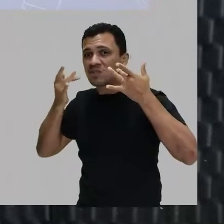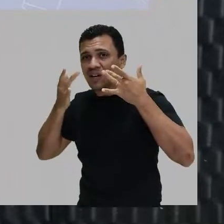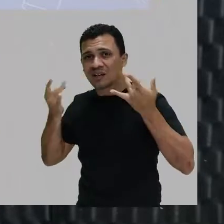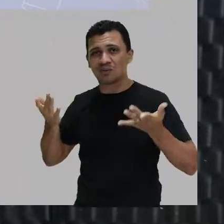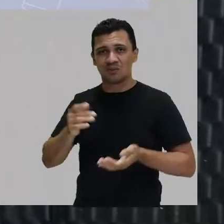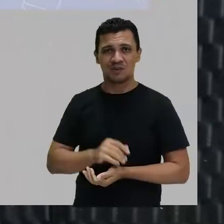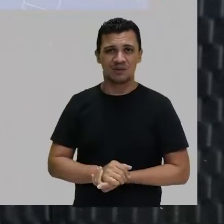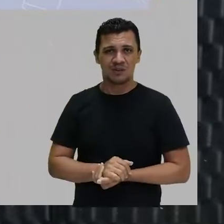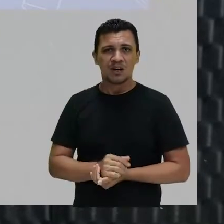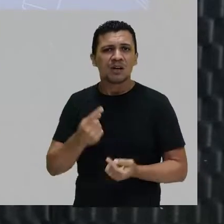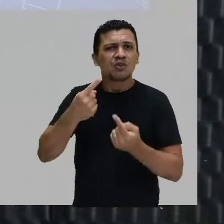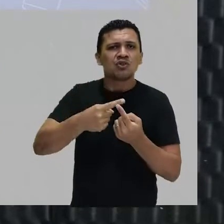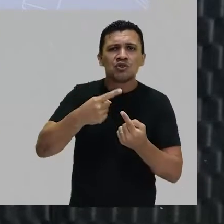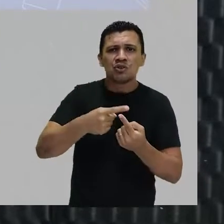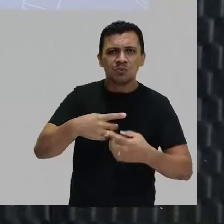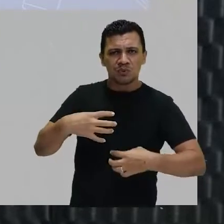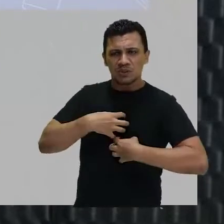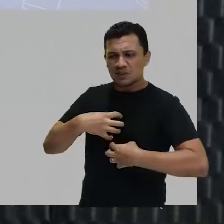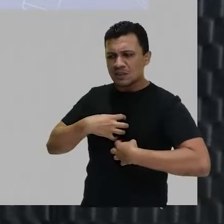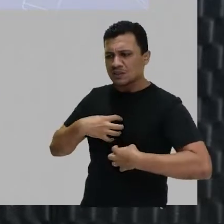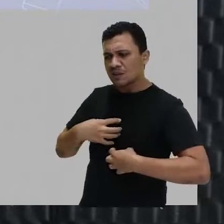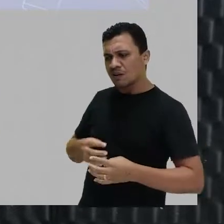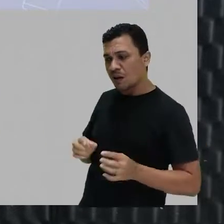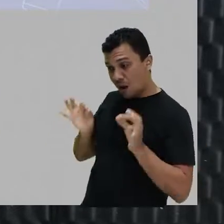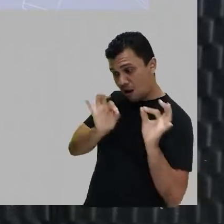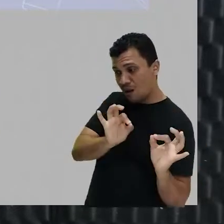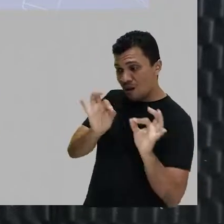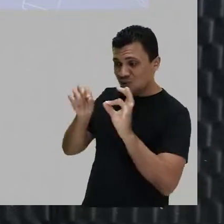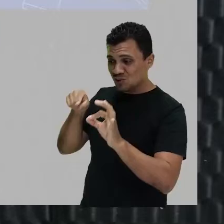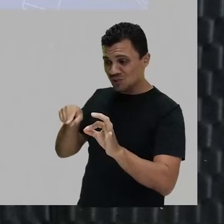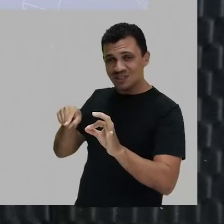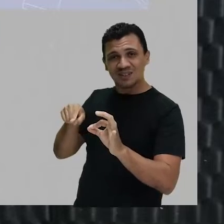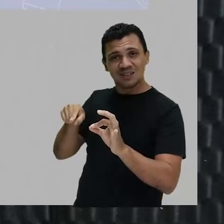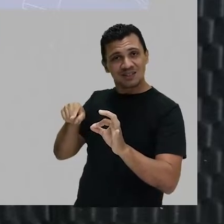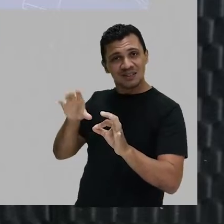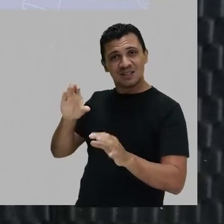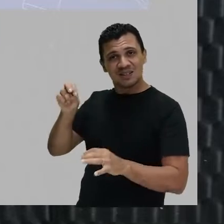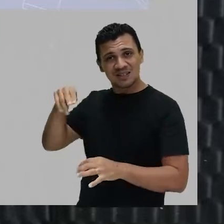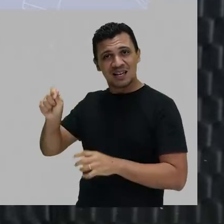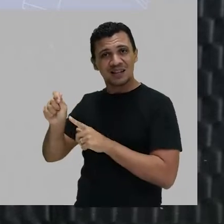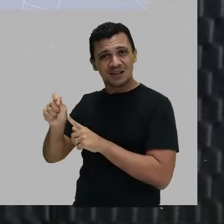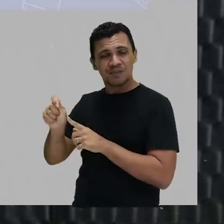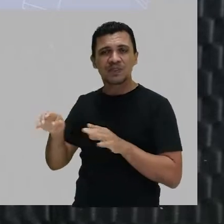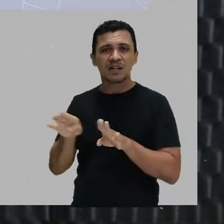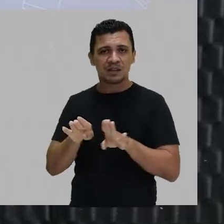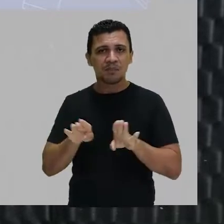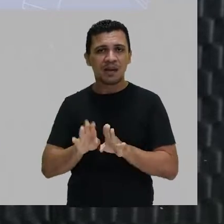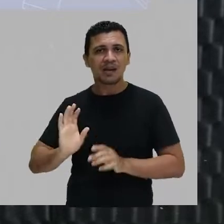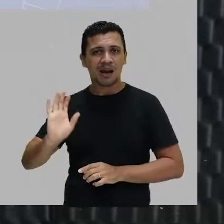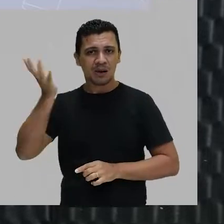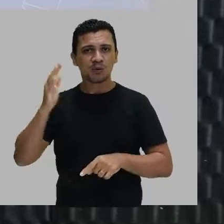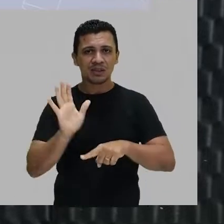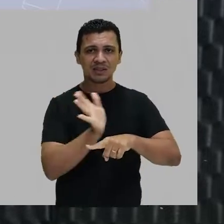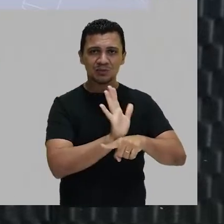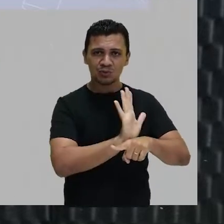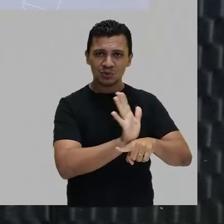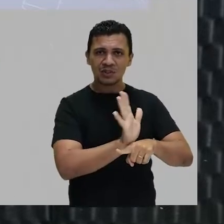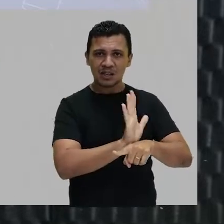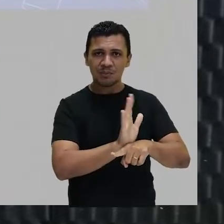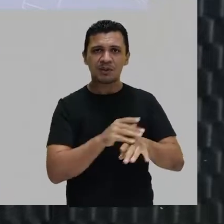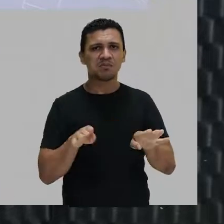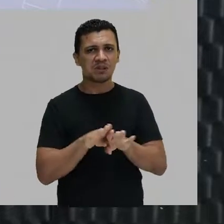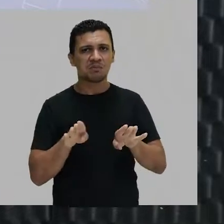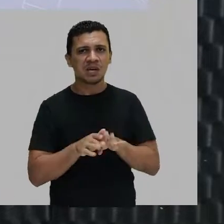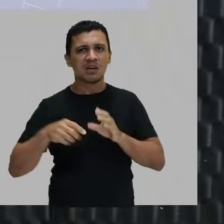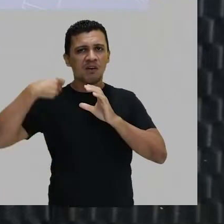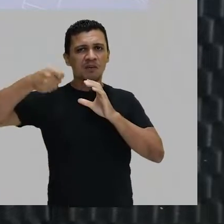tenho ao assistir essa cena? Isso acontece, por exemplo, também na produção audiovisual e no cinema. Só que como a gente